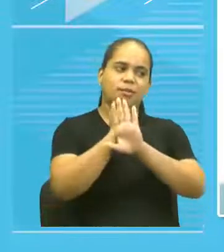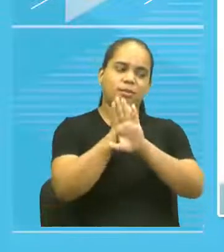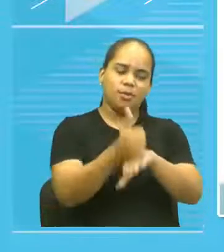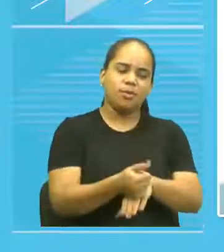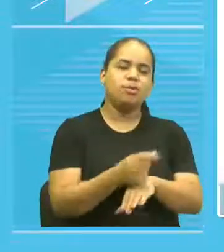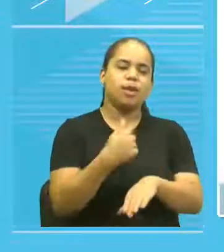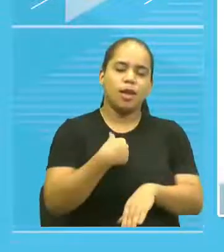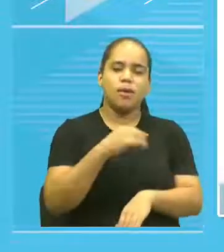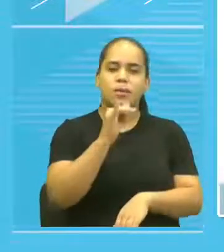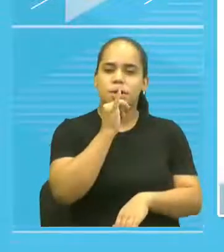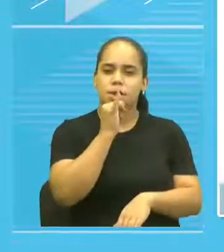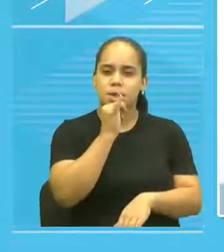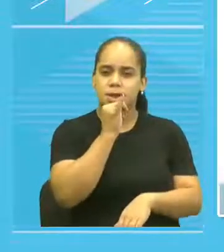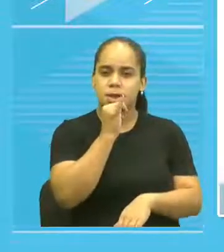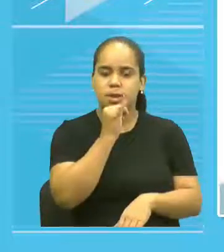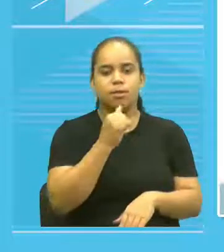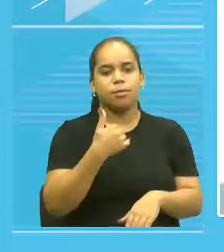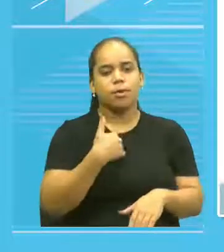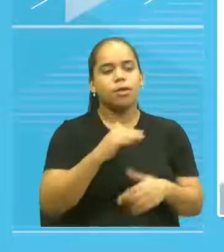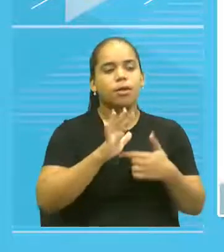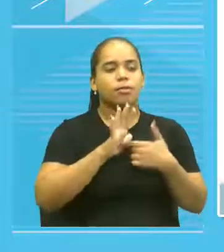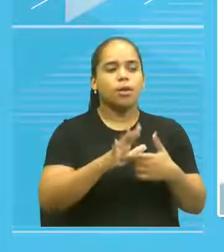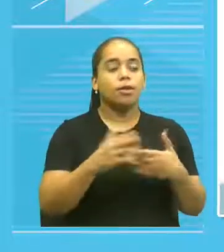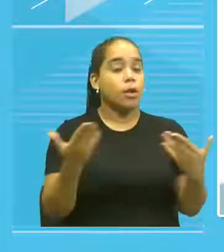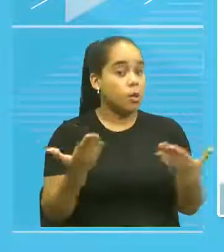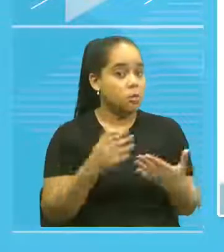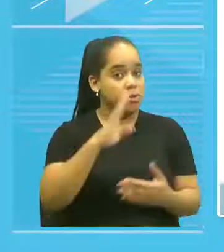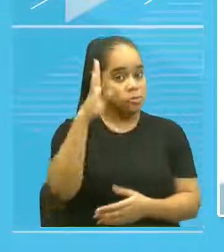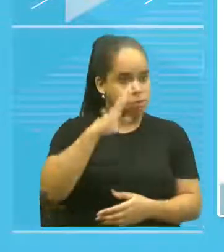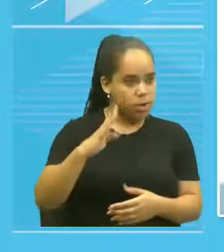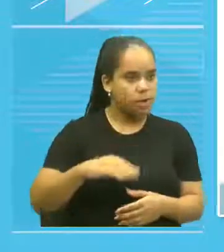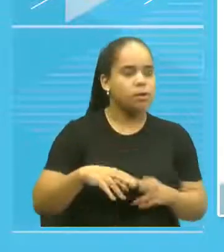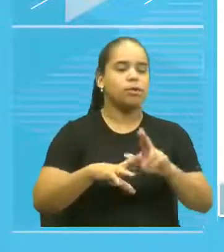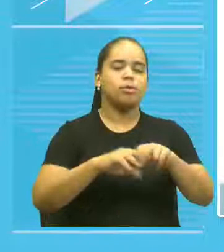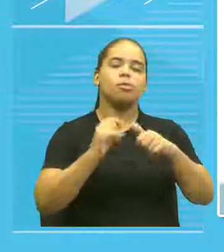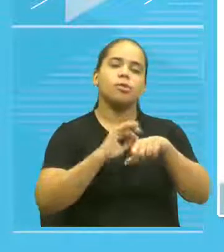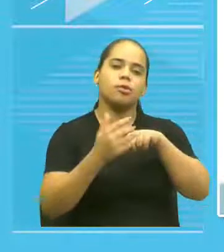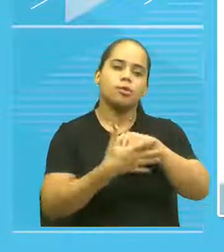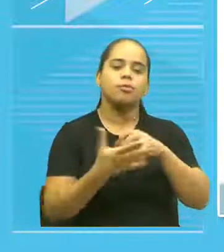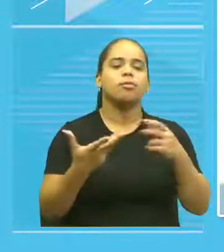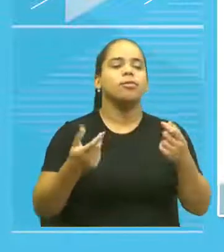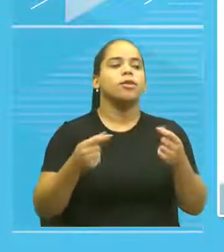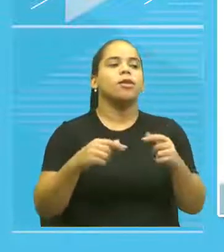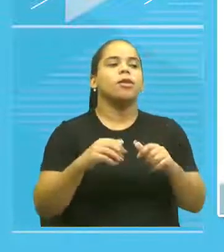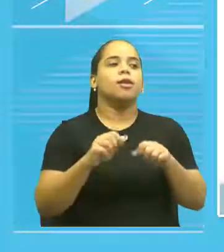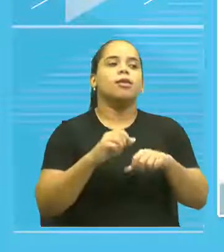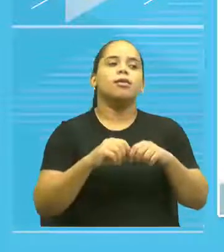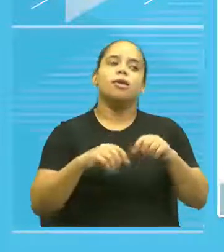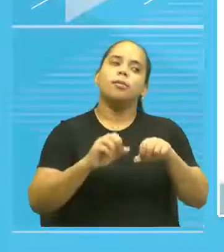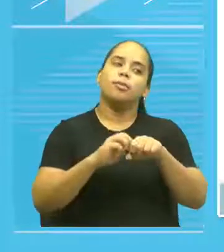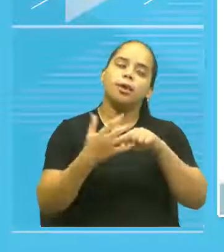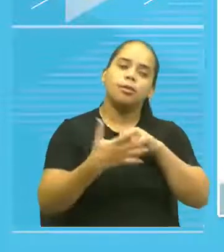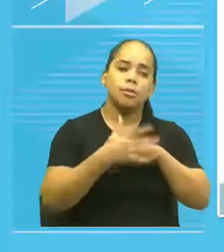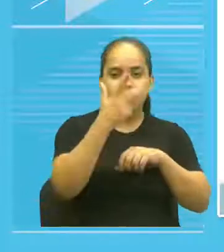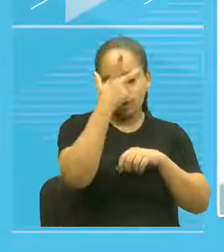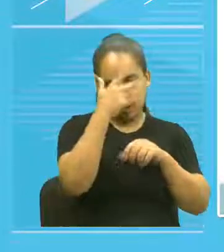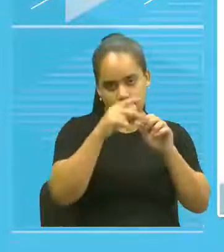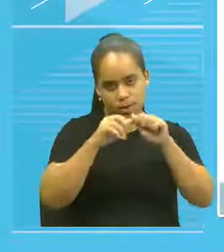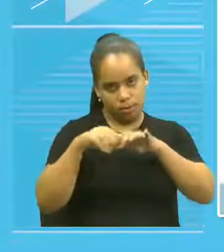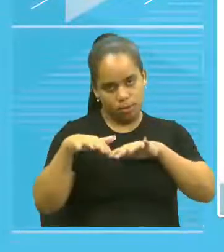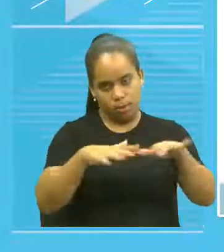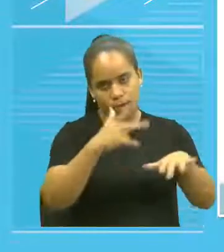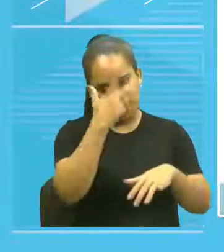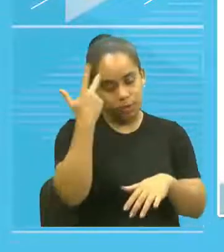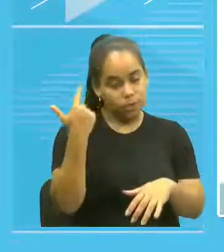é essa que eu devo Exemplo né o Brasil hoje em dia está em crise devido a pandemia muitas famílias não encontram reforço econômico